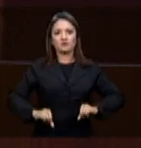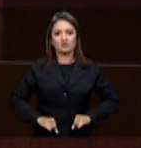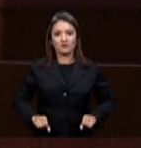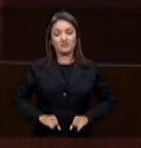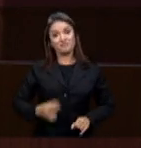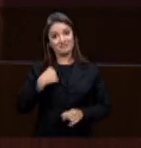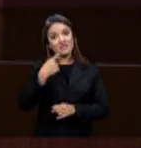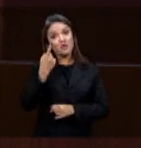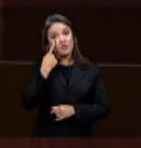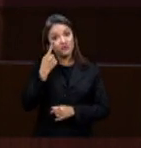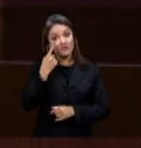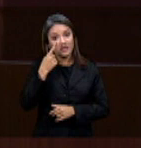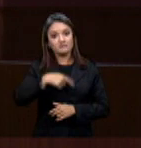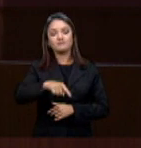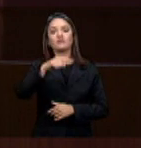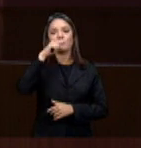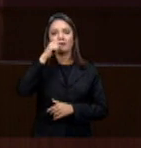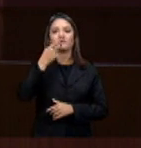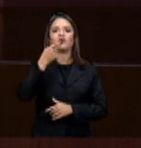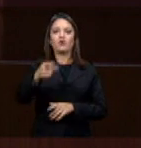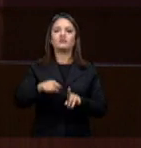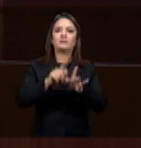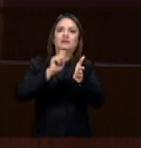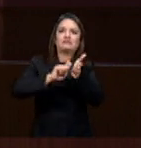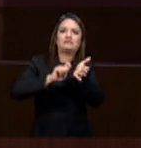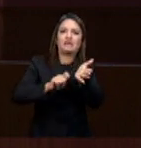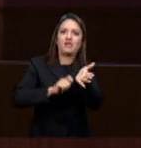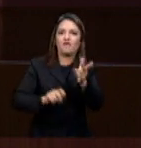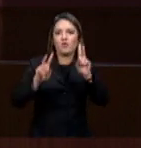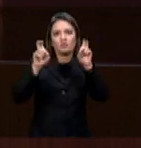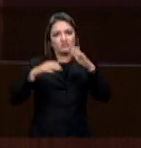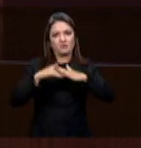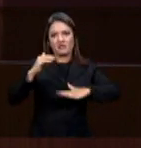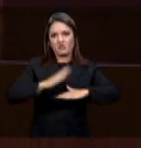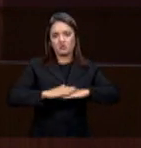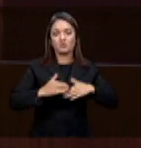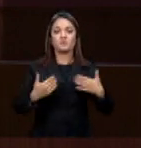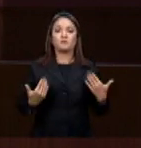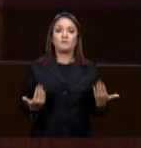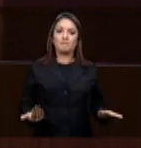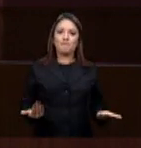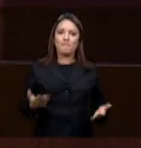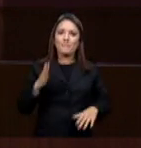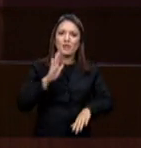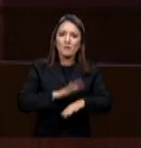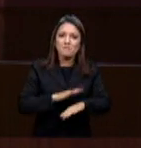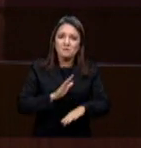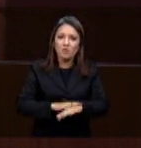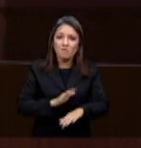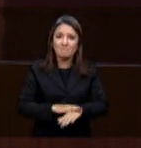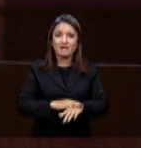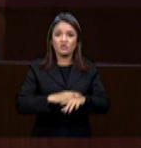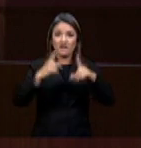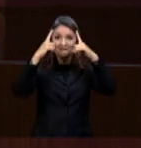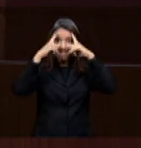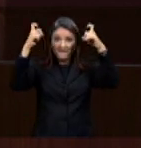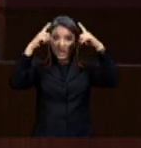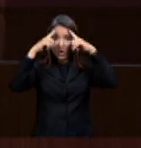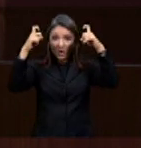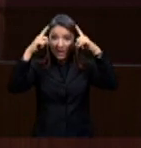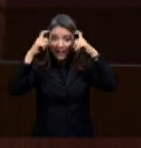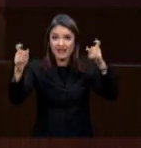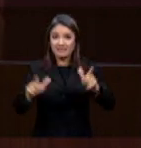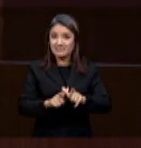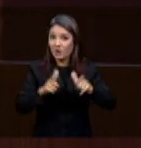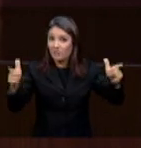fachin é falou e escreveu sobre isso E no momento de aumento da violência da